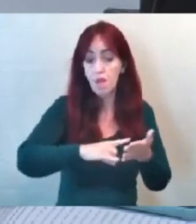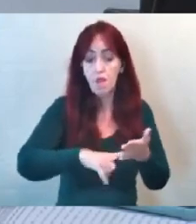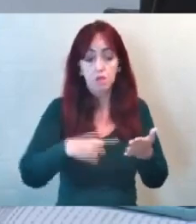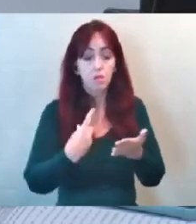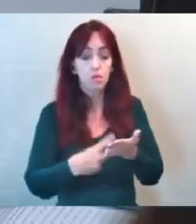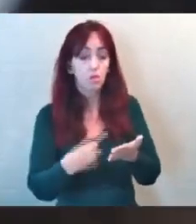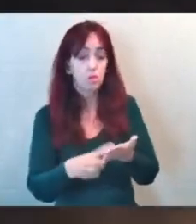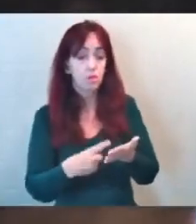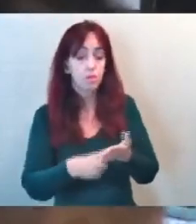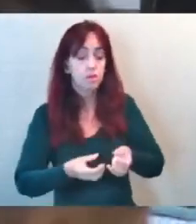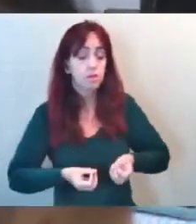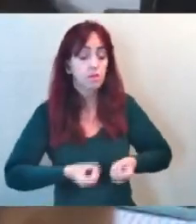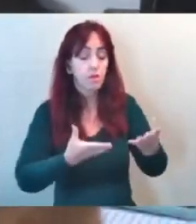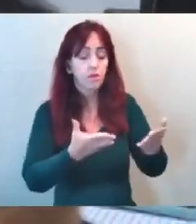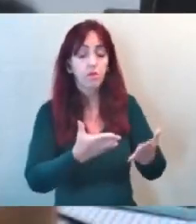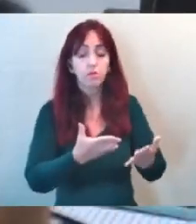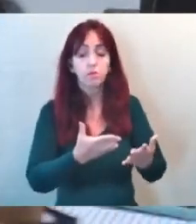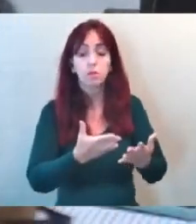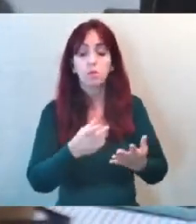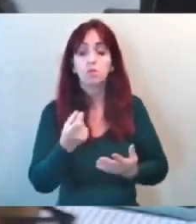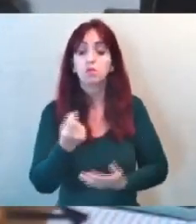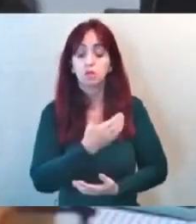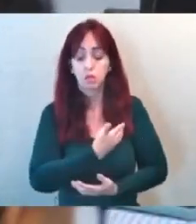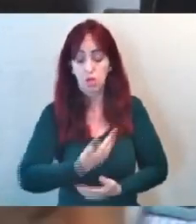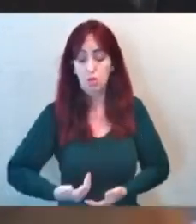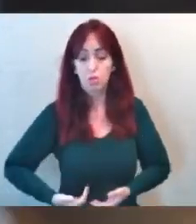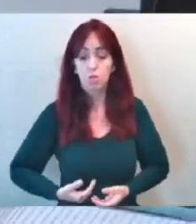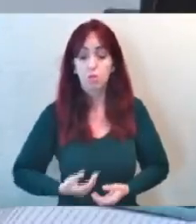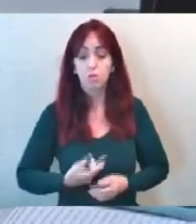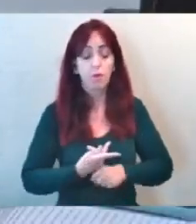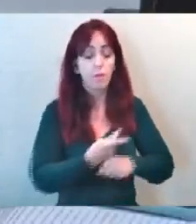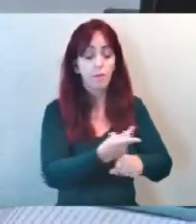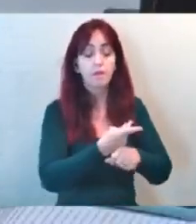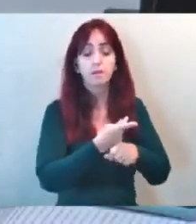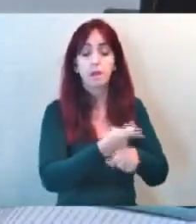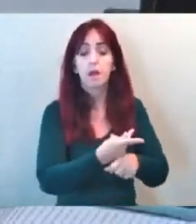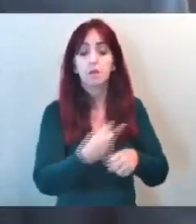público que foi emprestado por um município que não é banco?